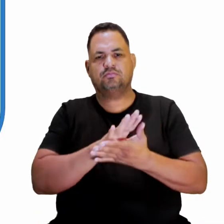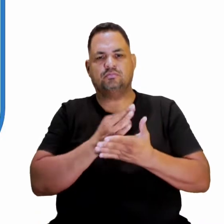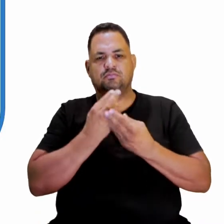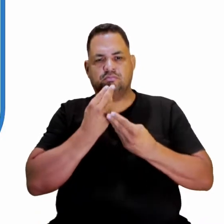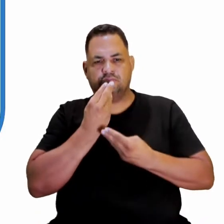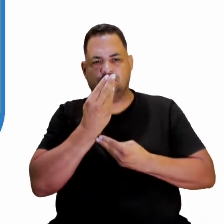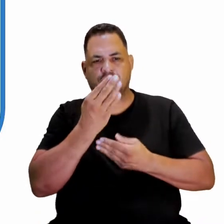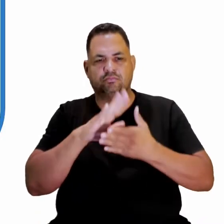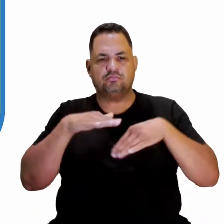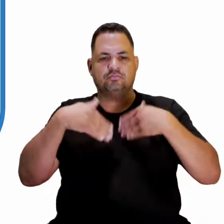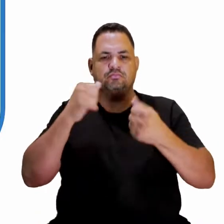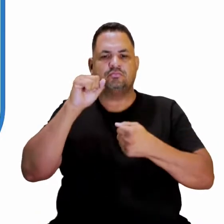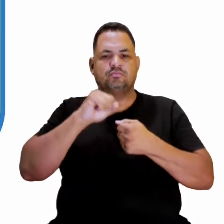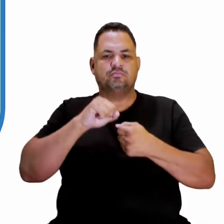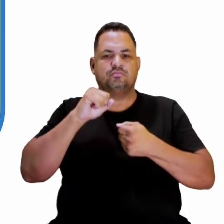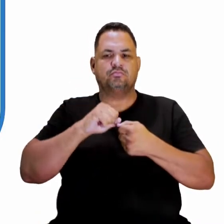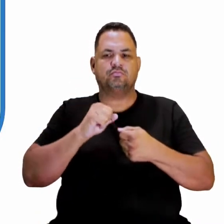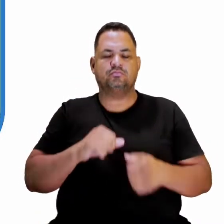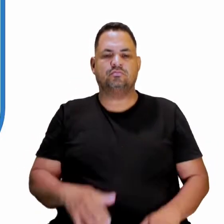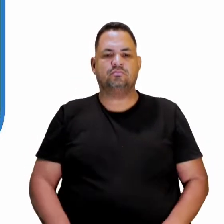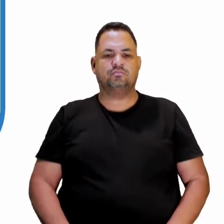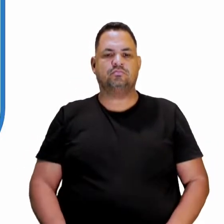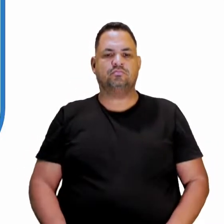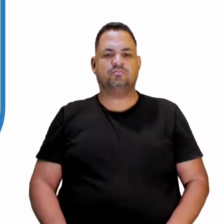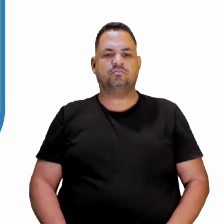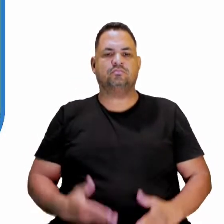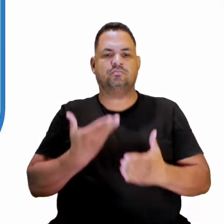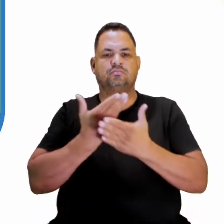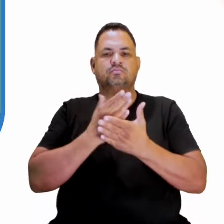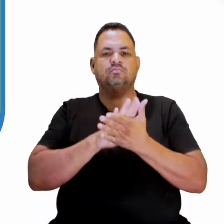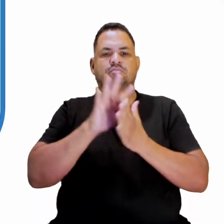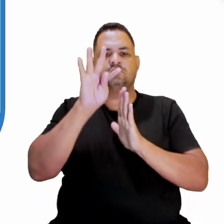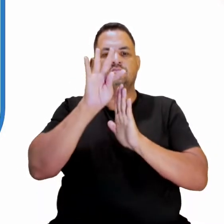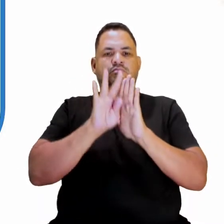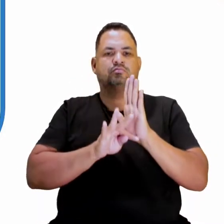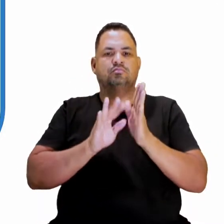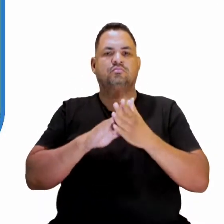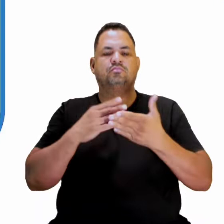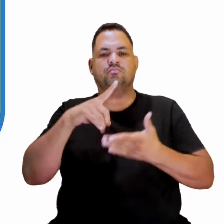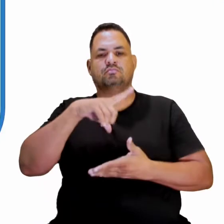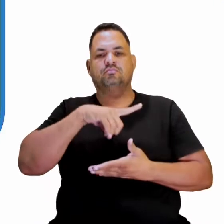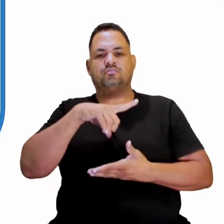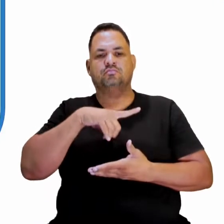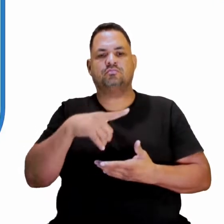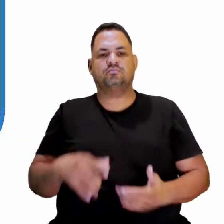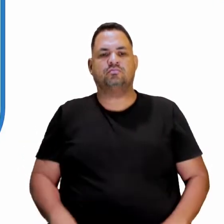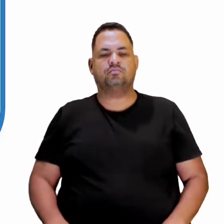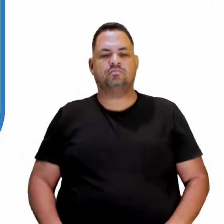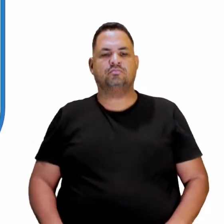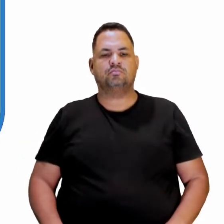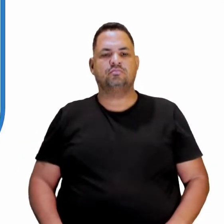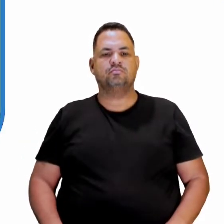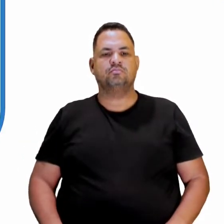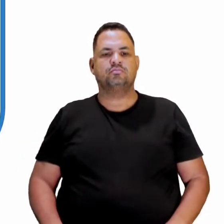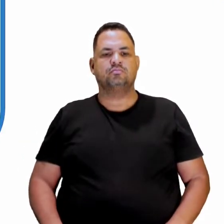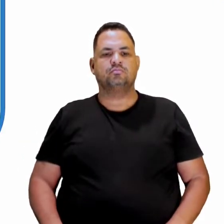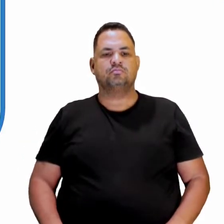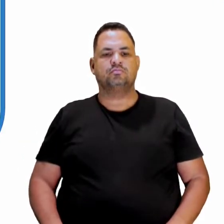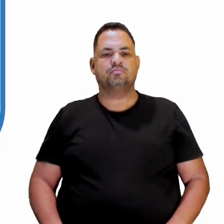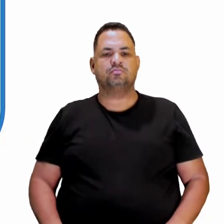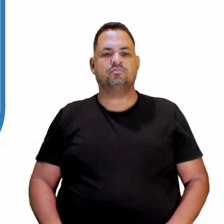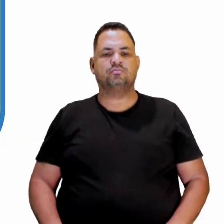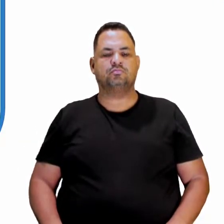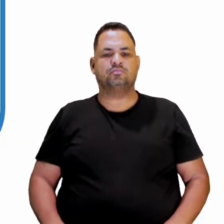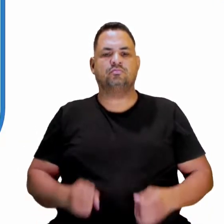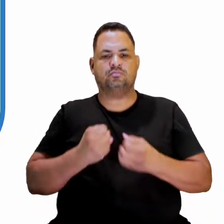você faz lá a interpretação de texto. Então, assim, tem a prediction, a scanning, eu